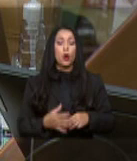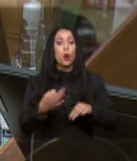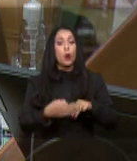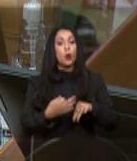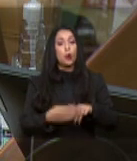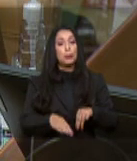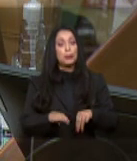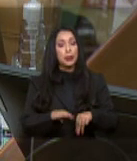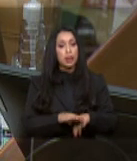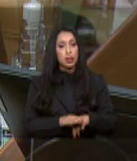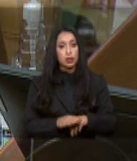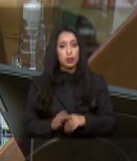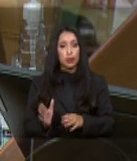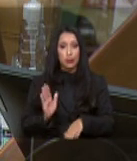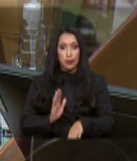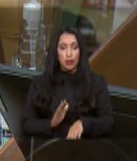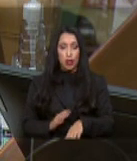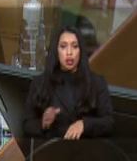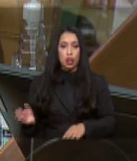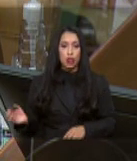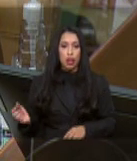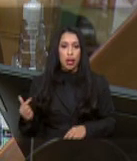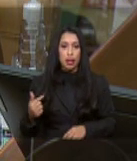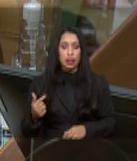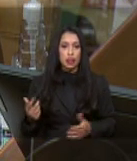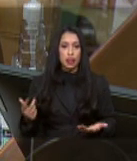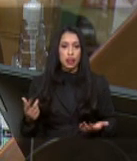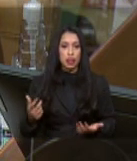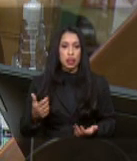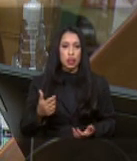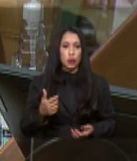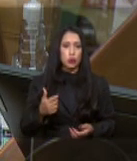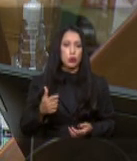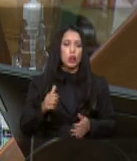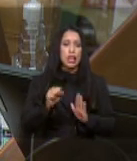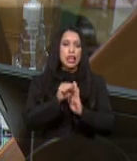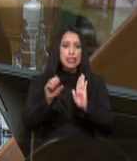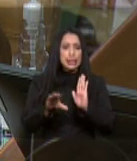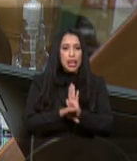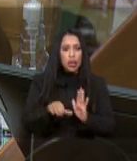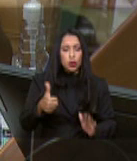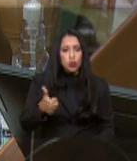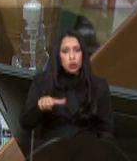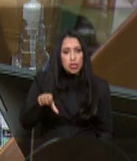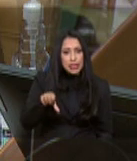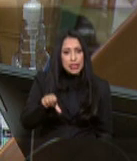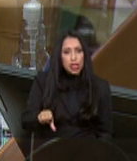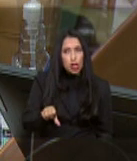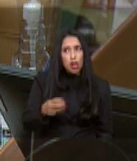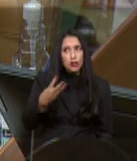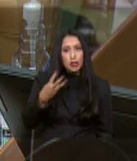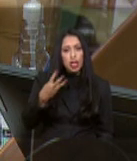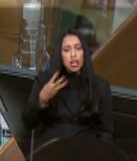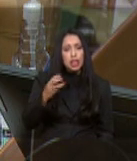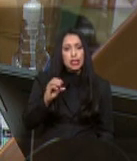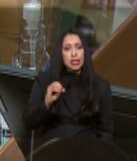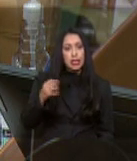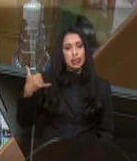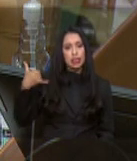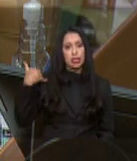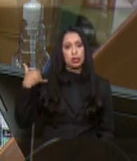mais novo neste Supremo Tribunal Federal, no final do século XIX, ainda com por volta de 30 anos de